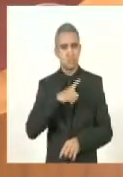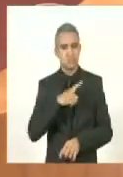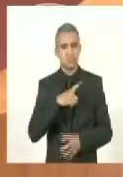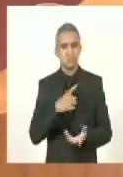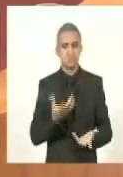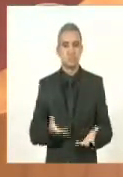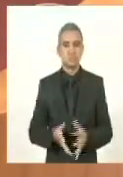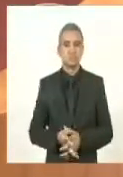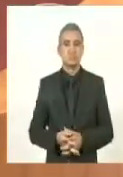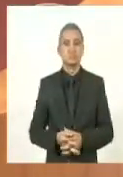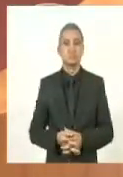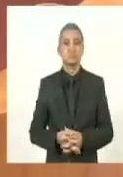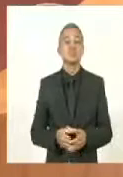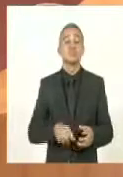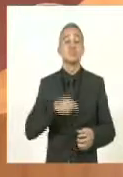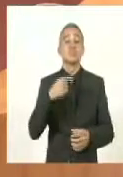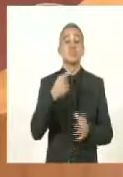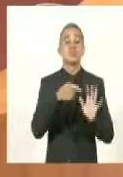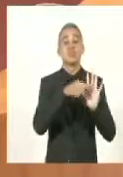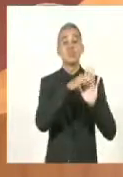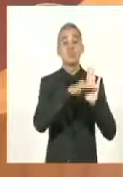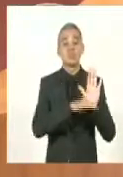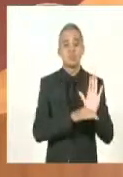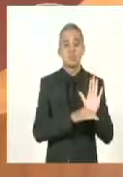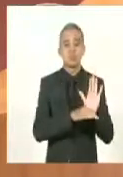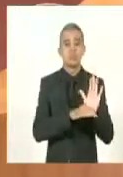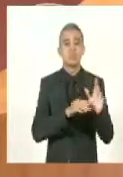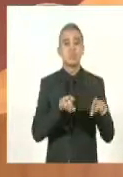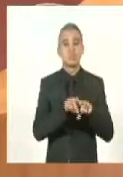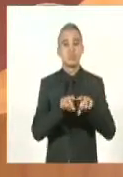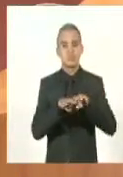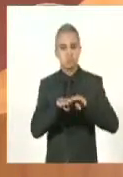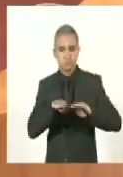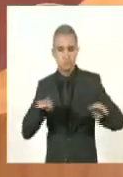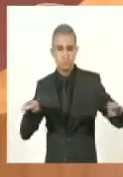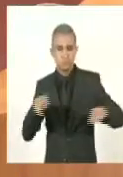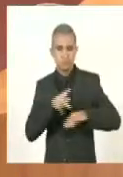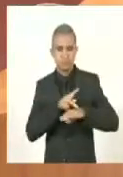asfalto dentro desta própria casa. Tive discussões travadas com